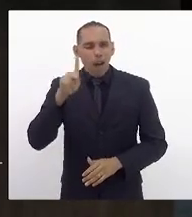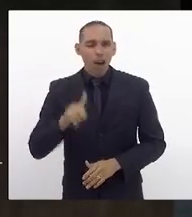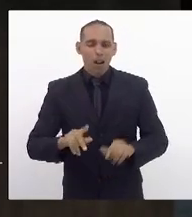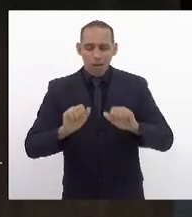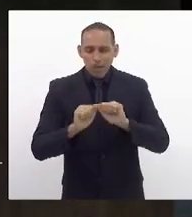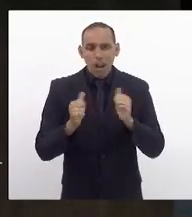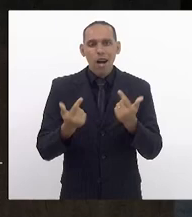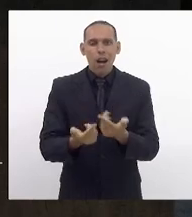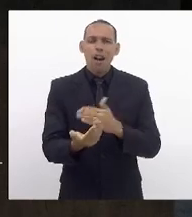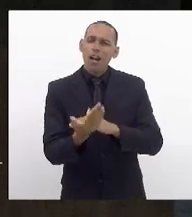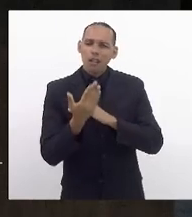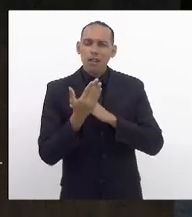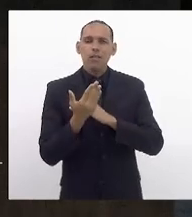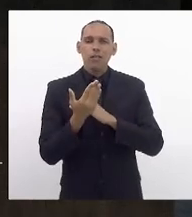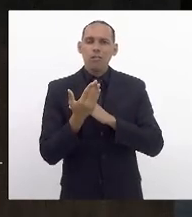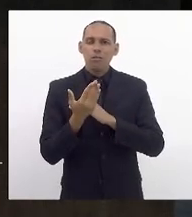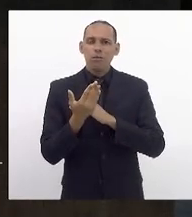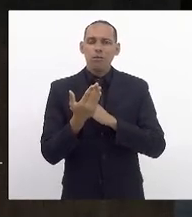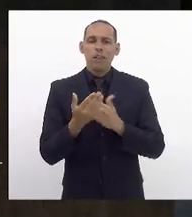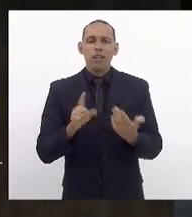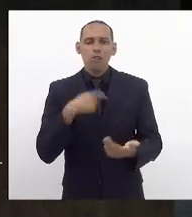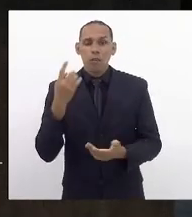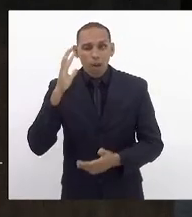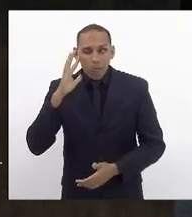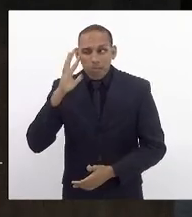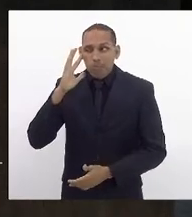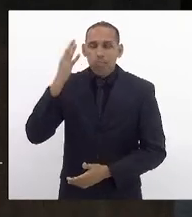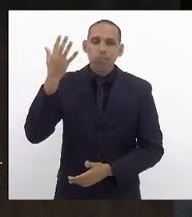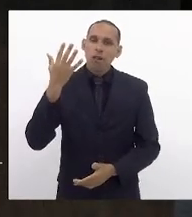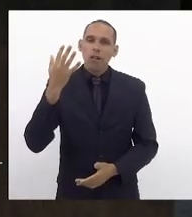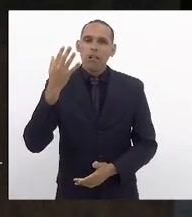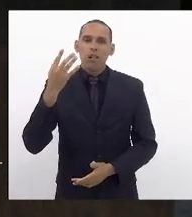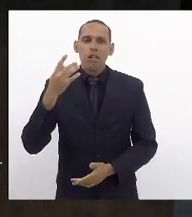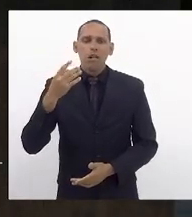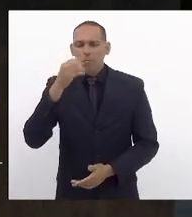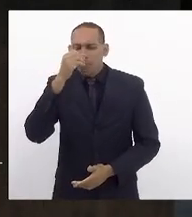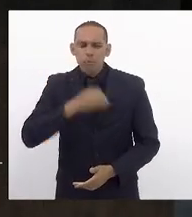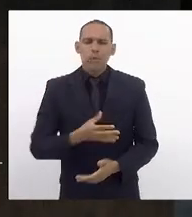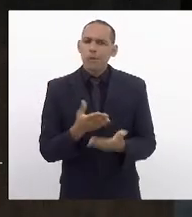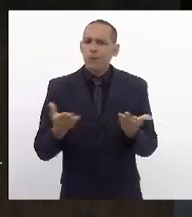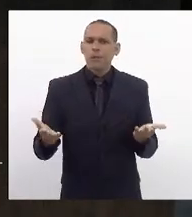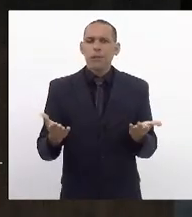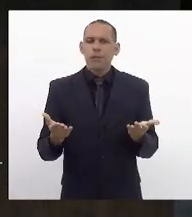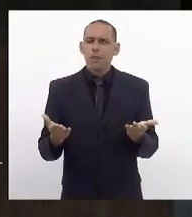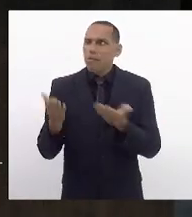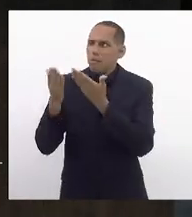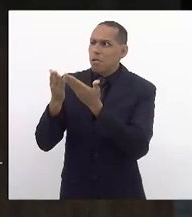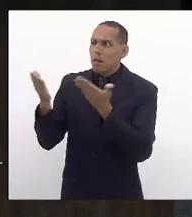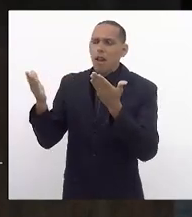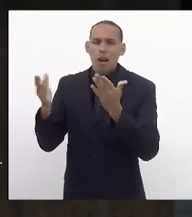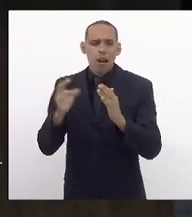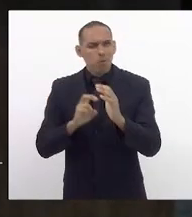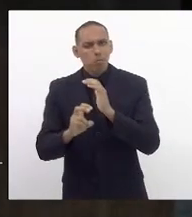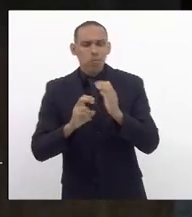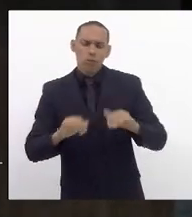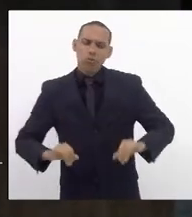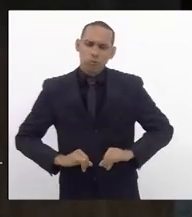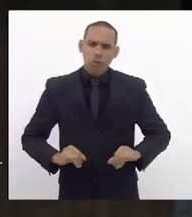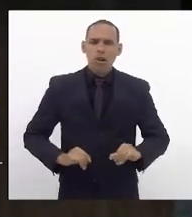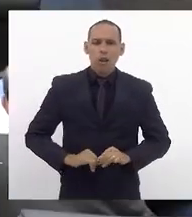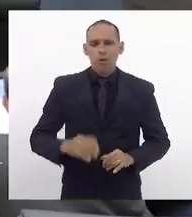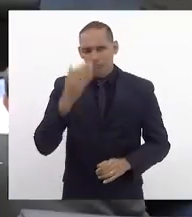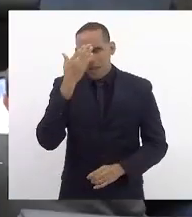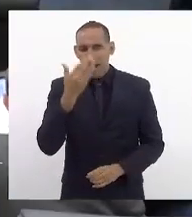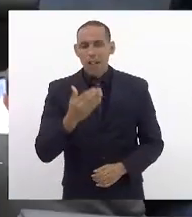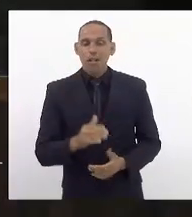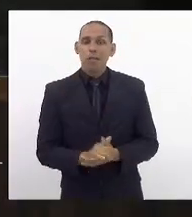nos ajude a resolver esse impasse absurdo em que estão submetidos os metroviários. Muito obrigado, senhor presidente.